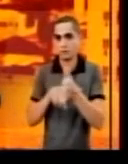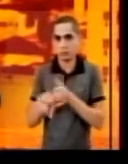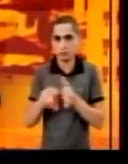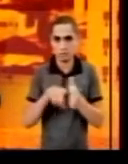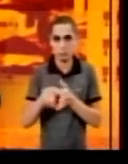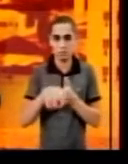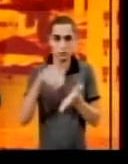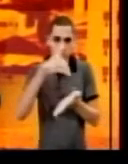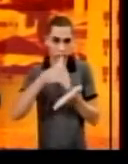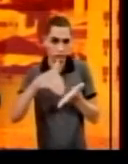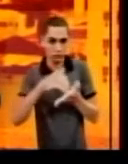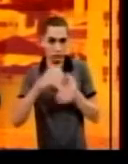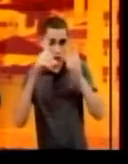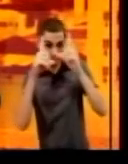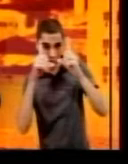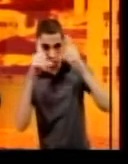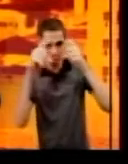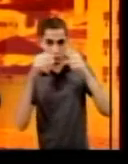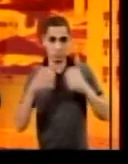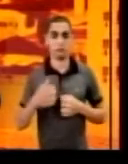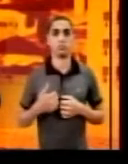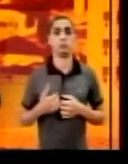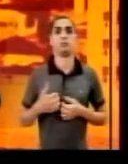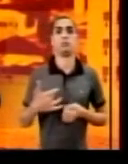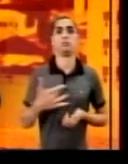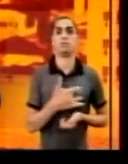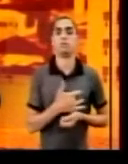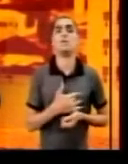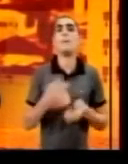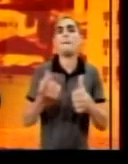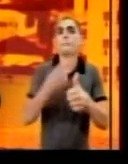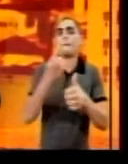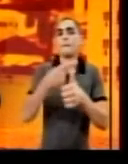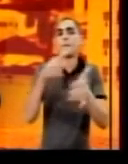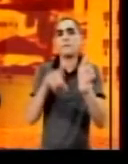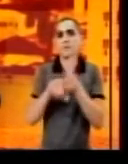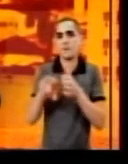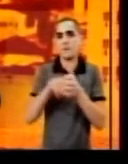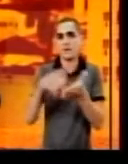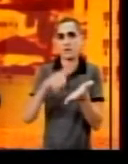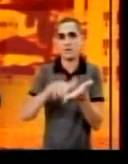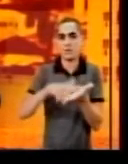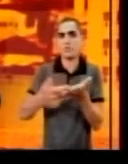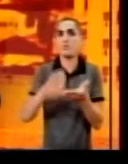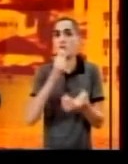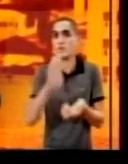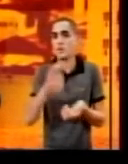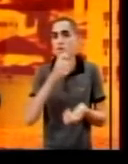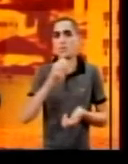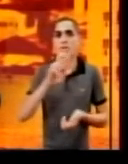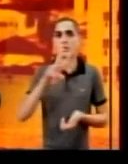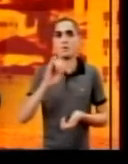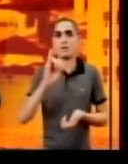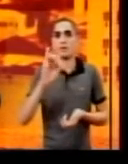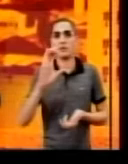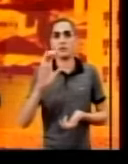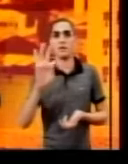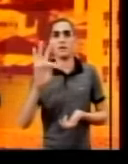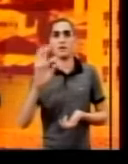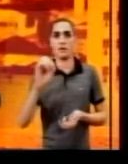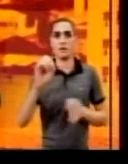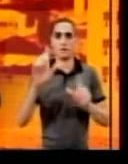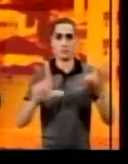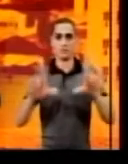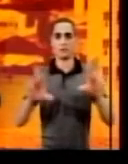para o secretário de Saúde, Dr. Aldenis Borim. A primeira pergunta é do jornalista Vitor Grieger, da TV Record.